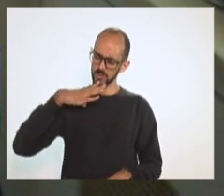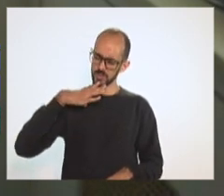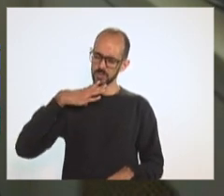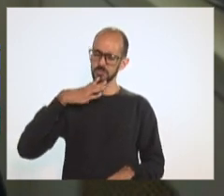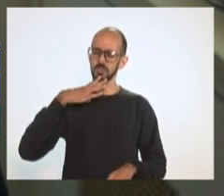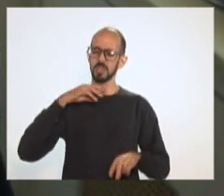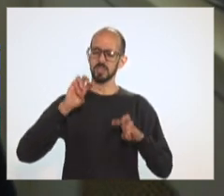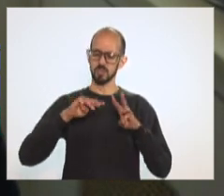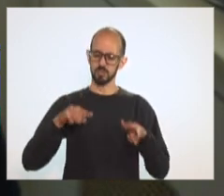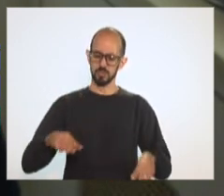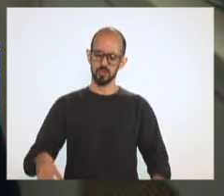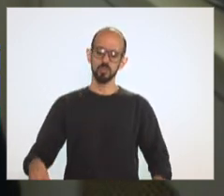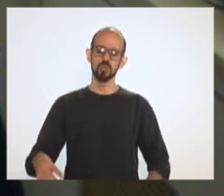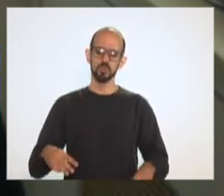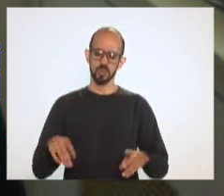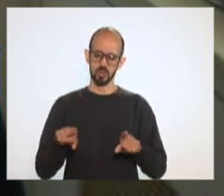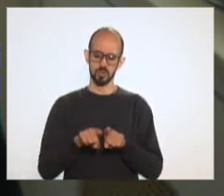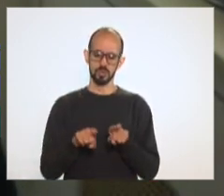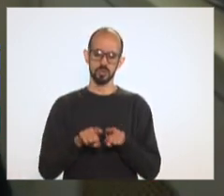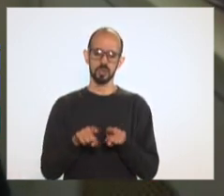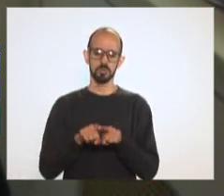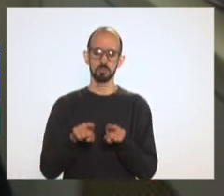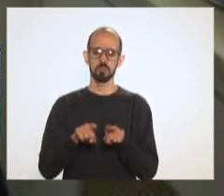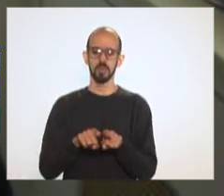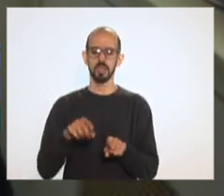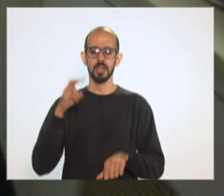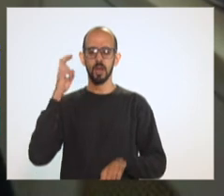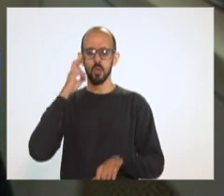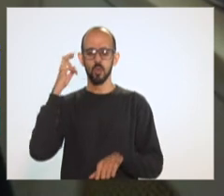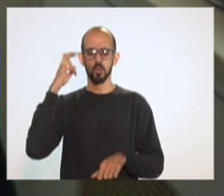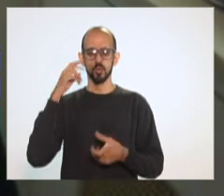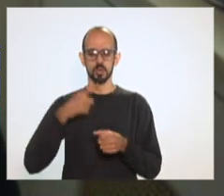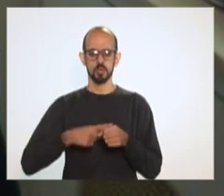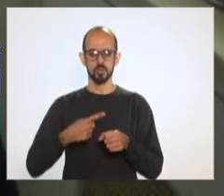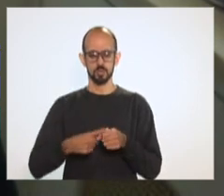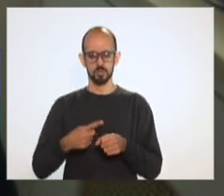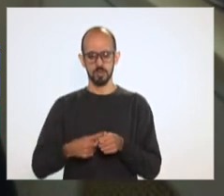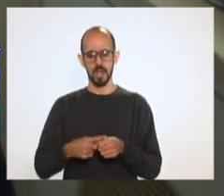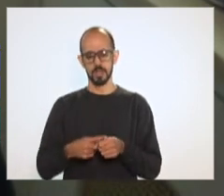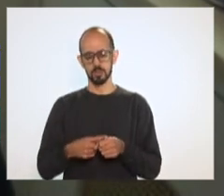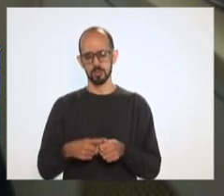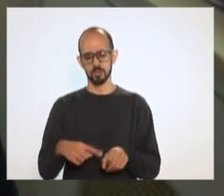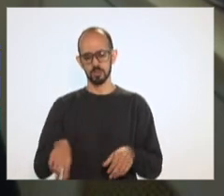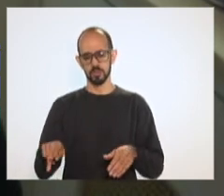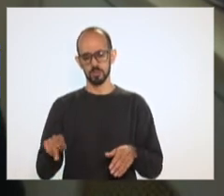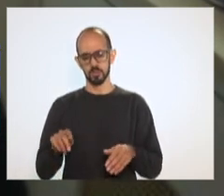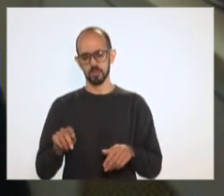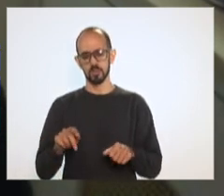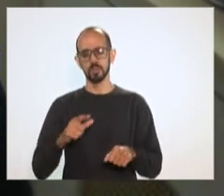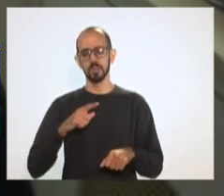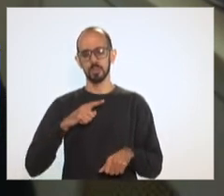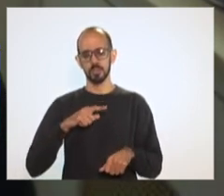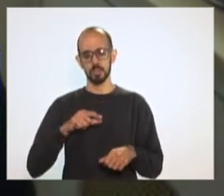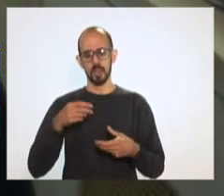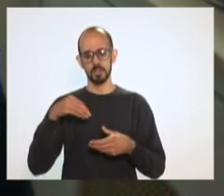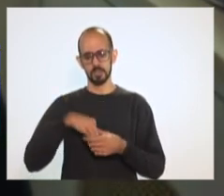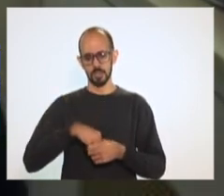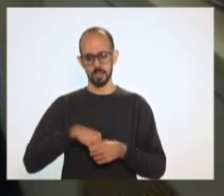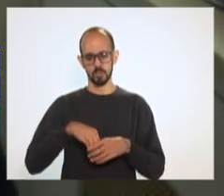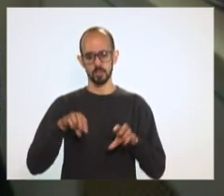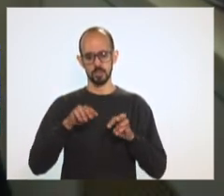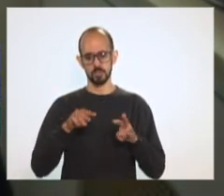e das culturas dos bairros inserido também no contexto do museu da república